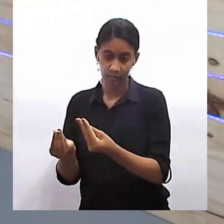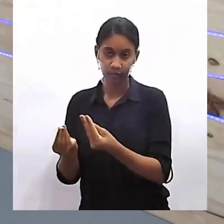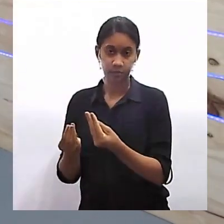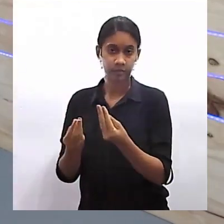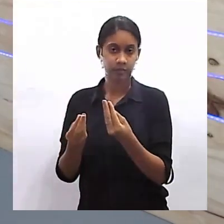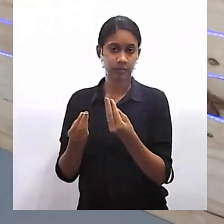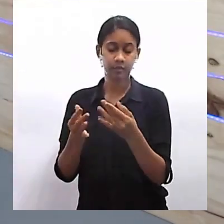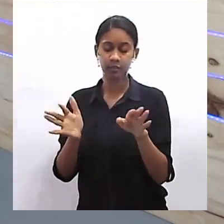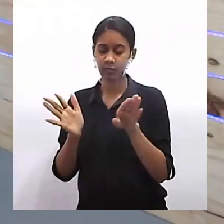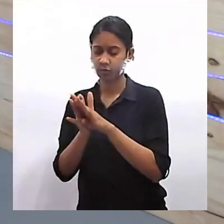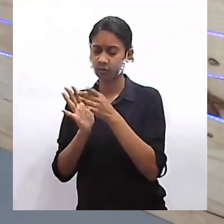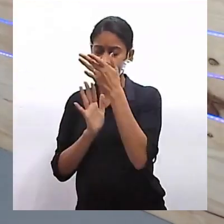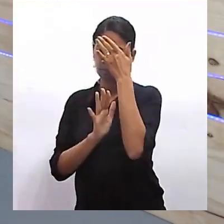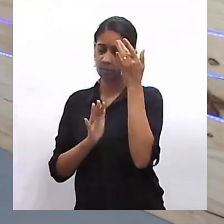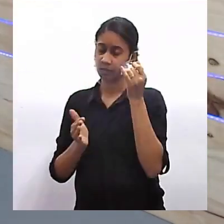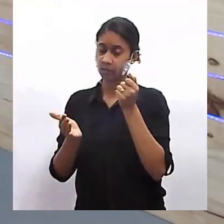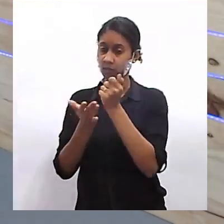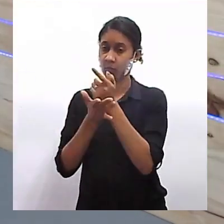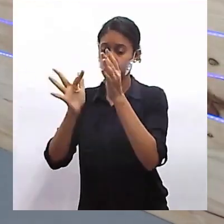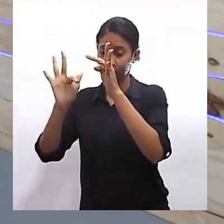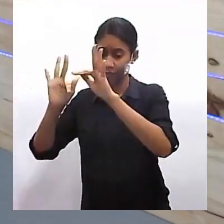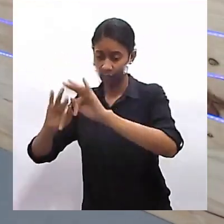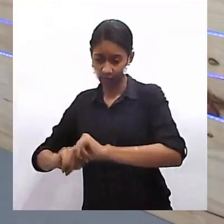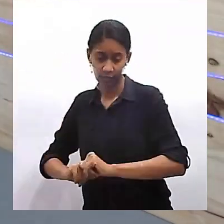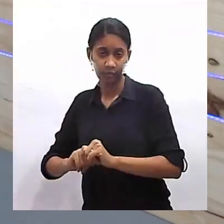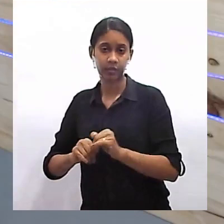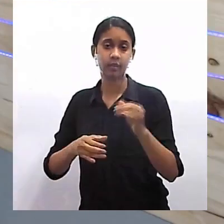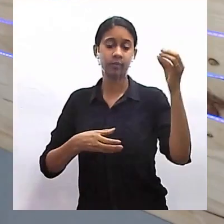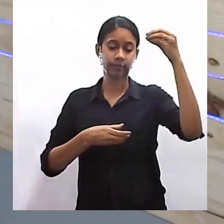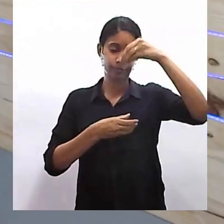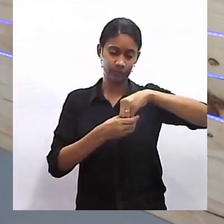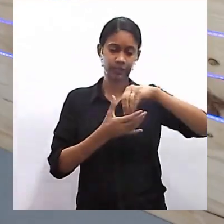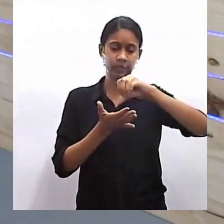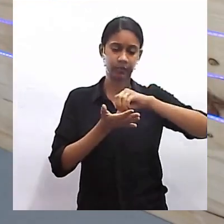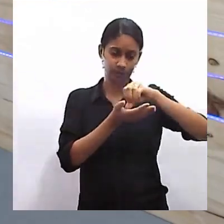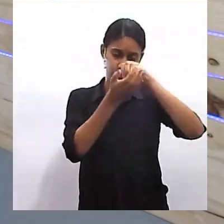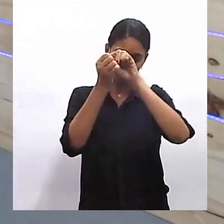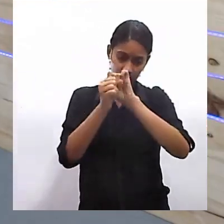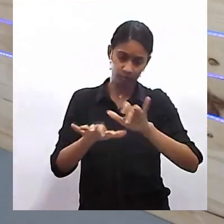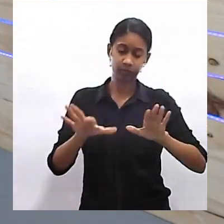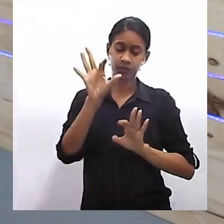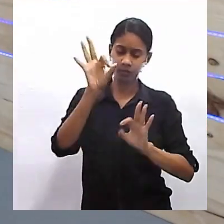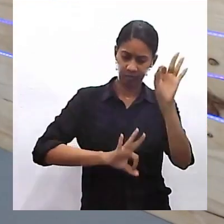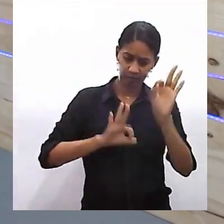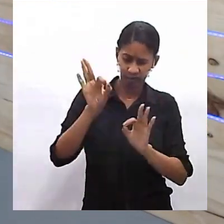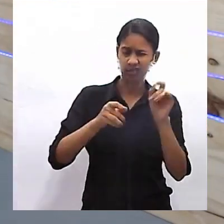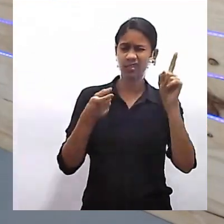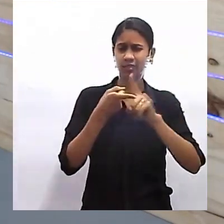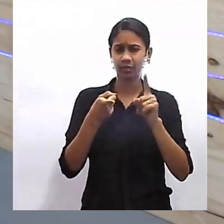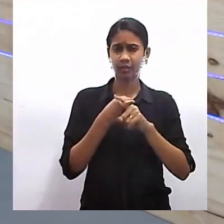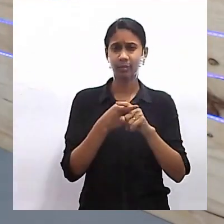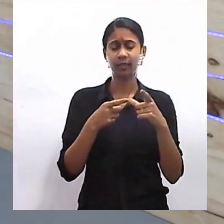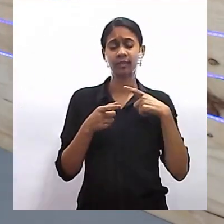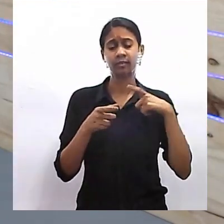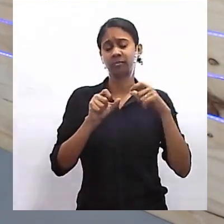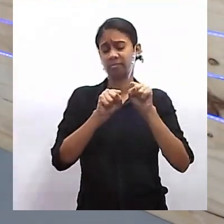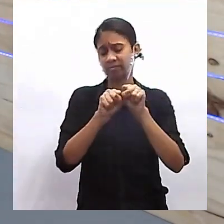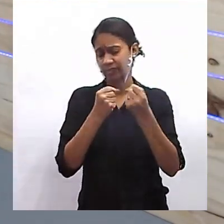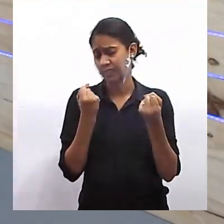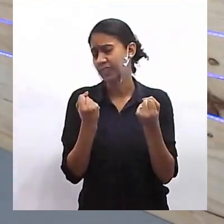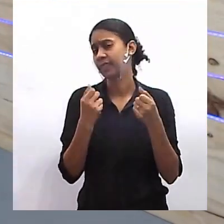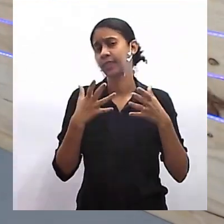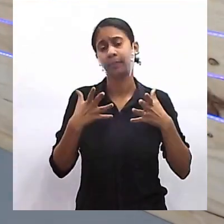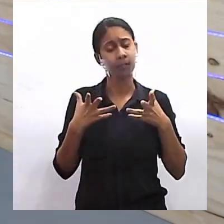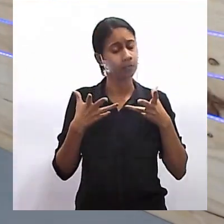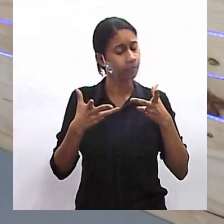fornecedor, cliente final, dentro do meu próprio CD, como ele armazena, se tem quebra dentro do CD, entendeu? Tudo está